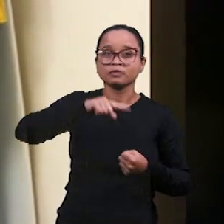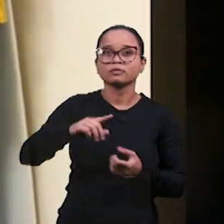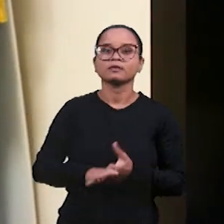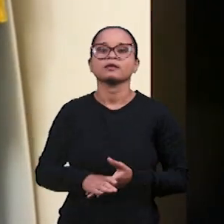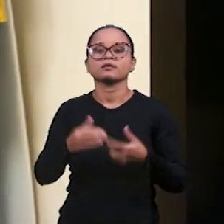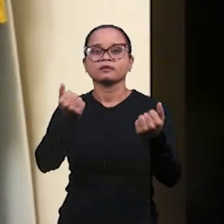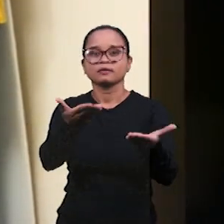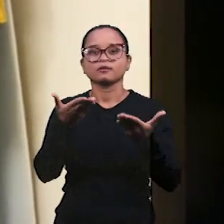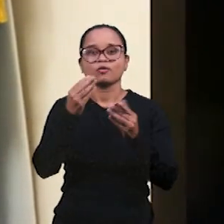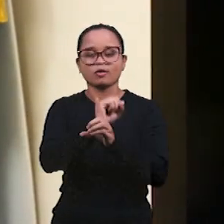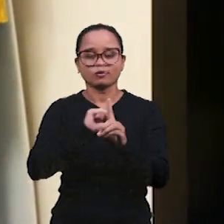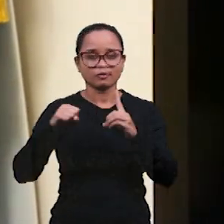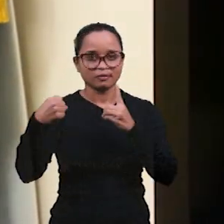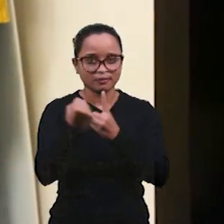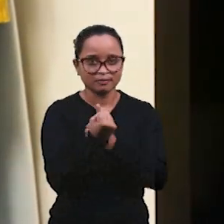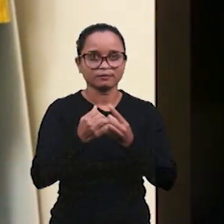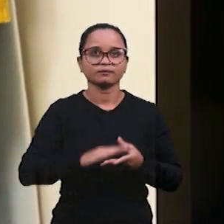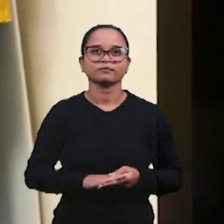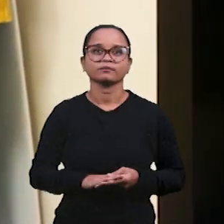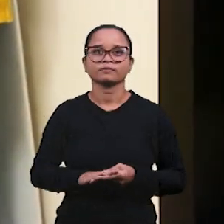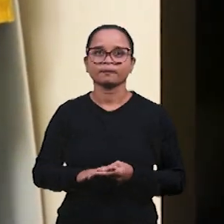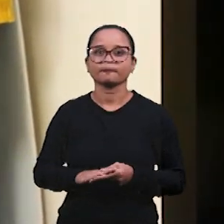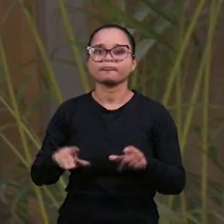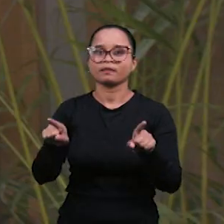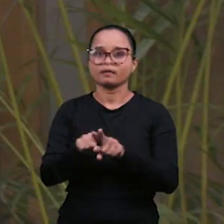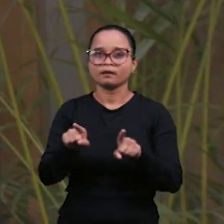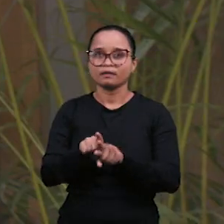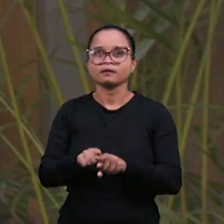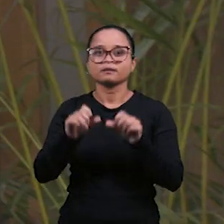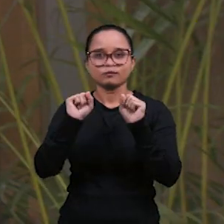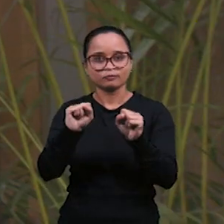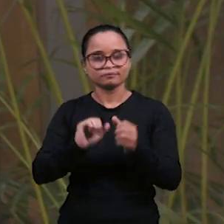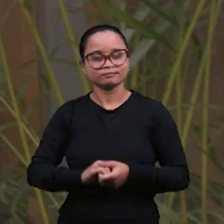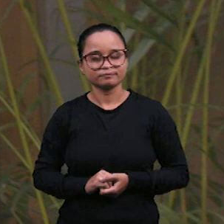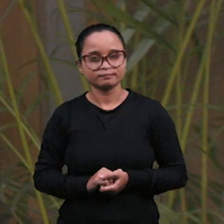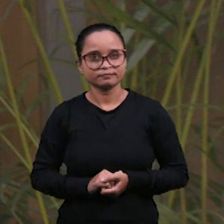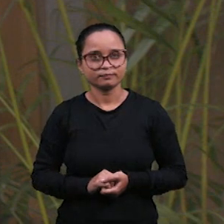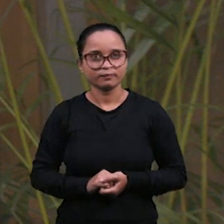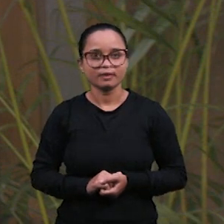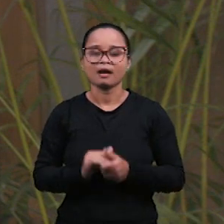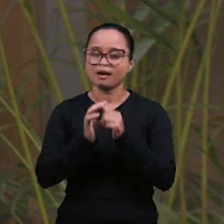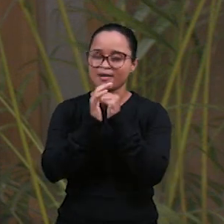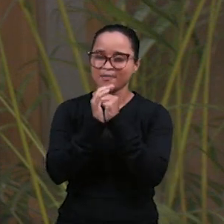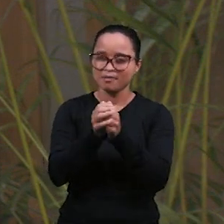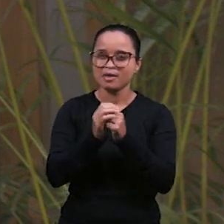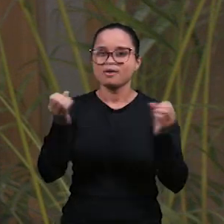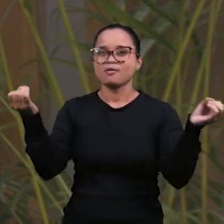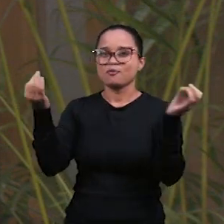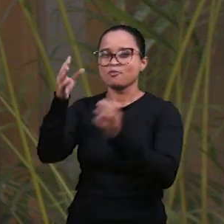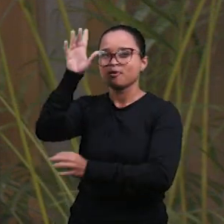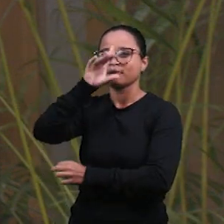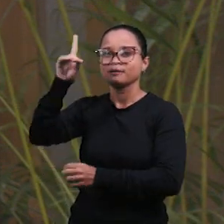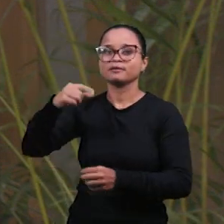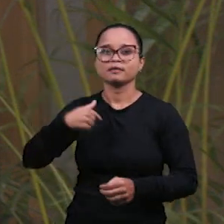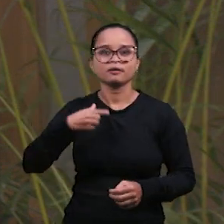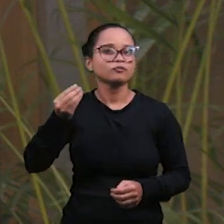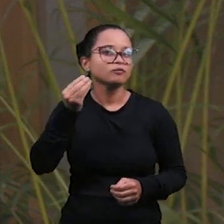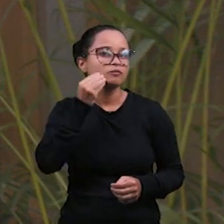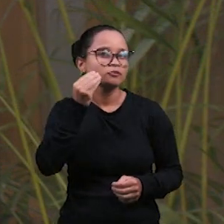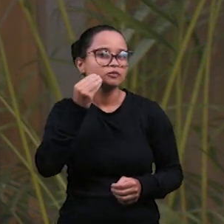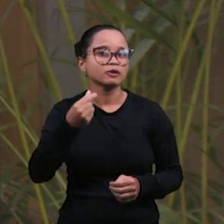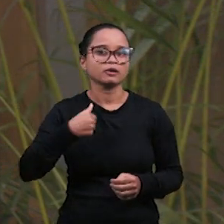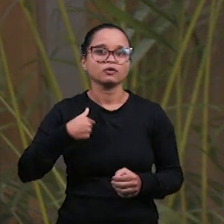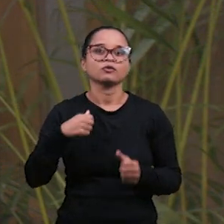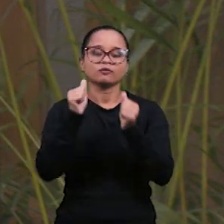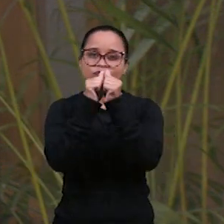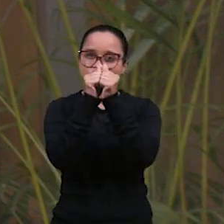a sociedade, e é isso que a gente se propõe a fazer. Amém, glória a Deus, eu tive a oportunidade de estar lá